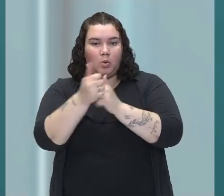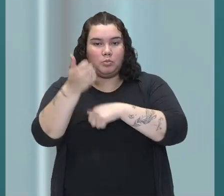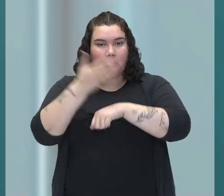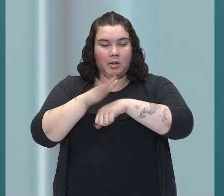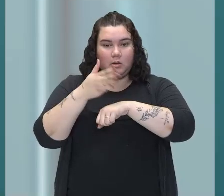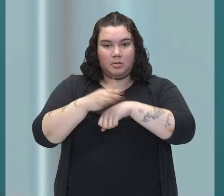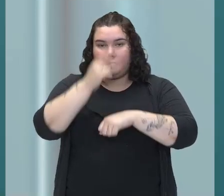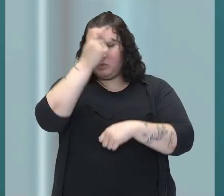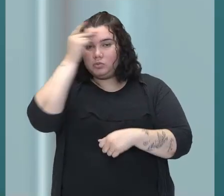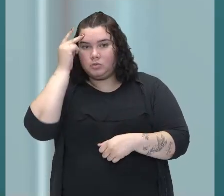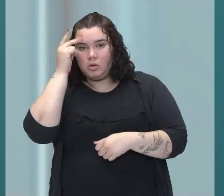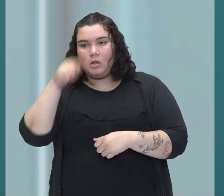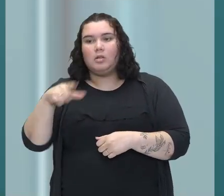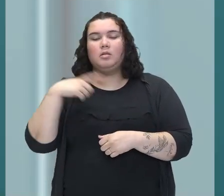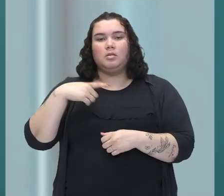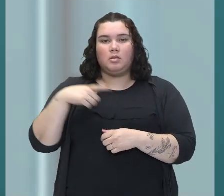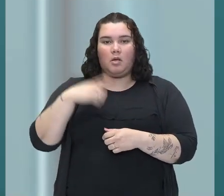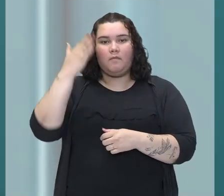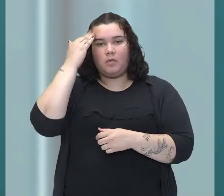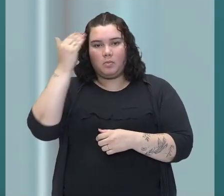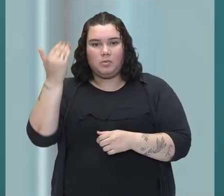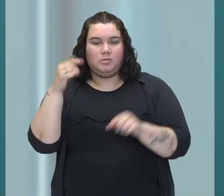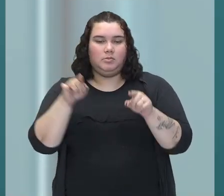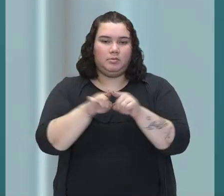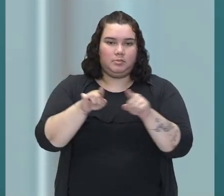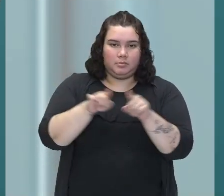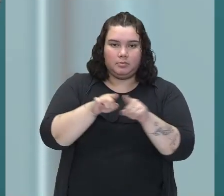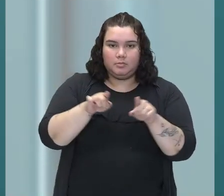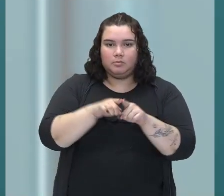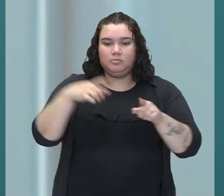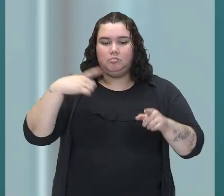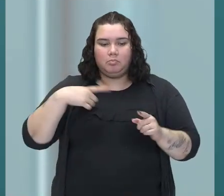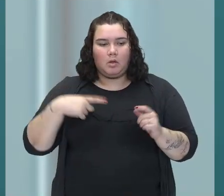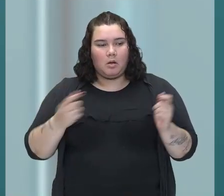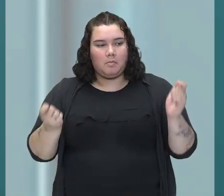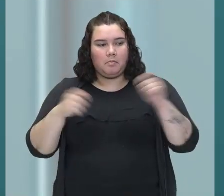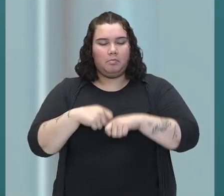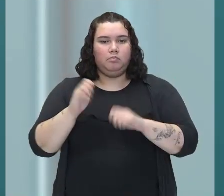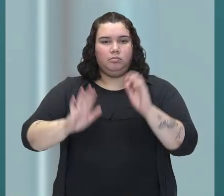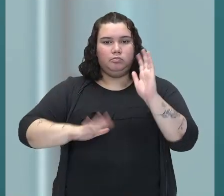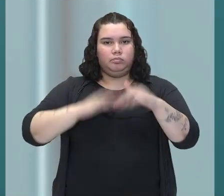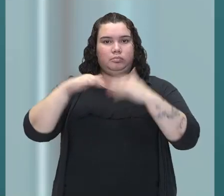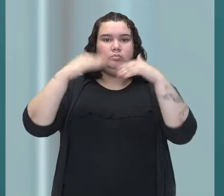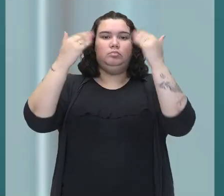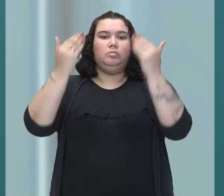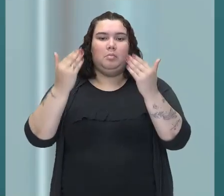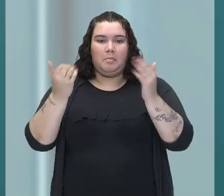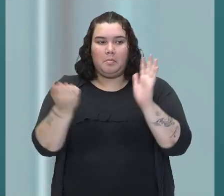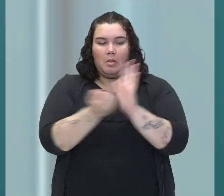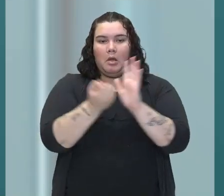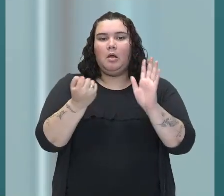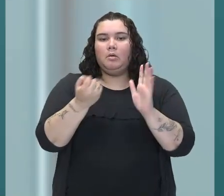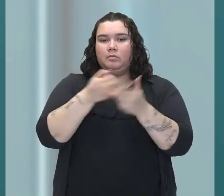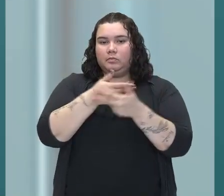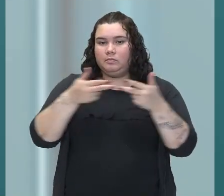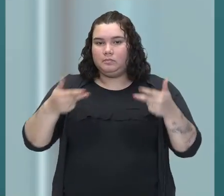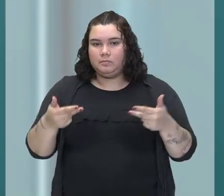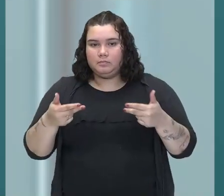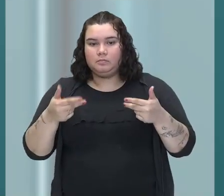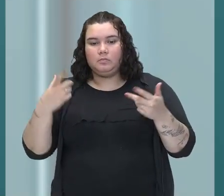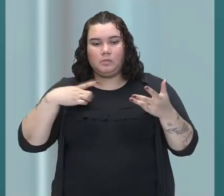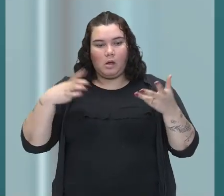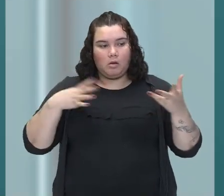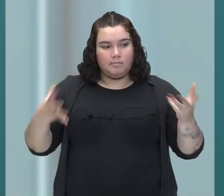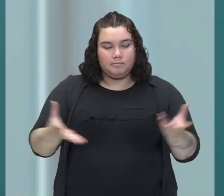que se destacam nos esportes e alcançam alto desempenho, alcançam grandes marcas, a mídia